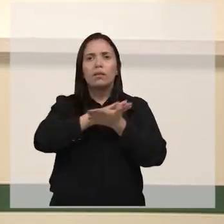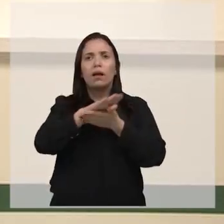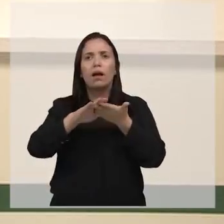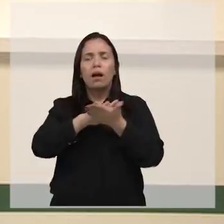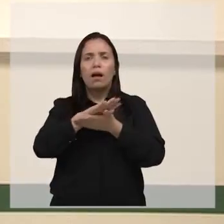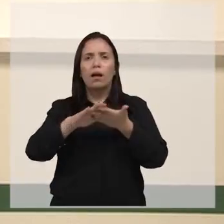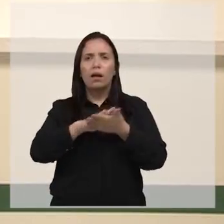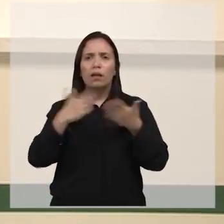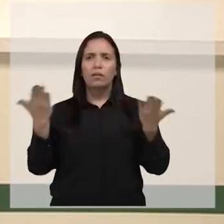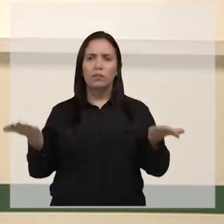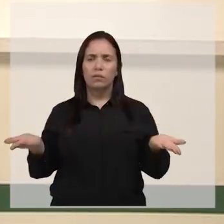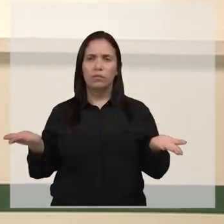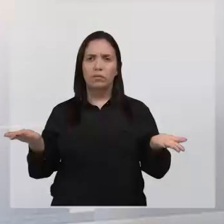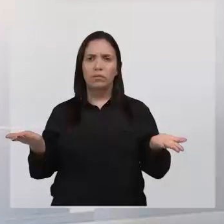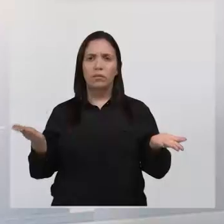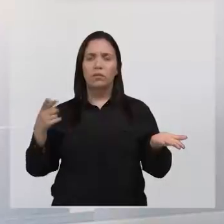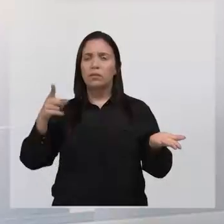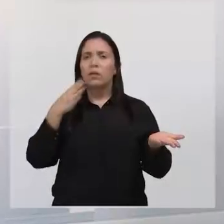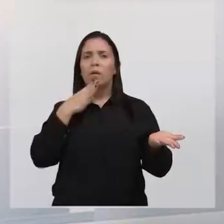lobista da área de